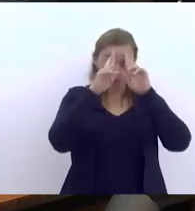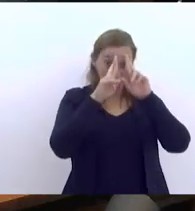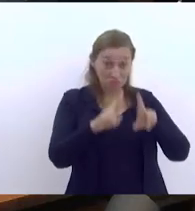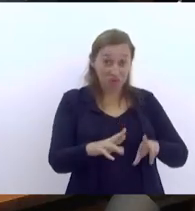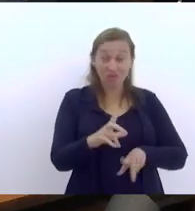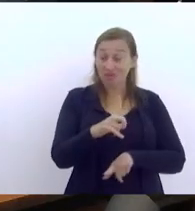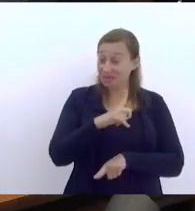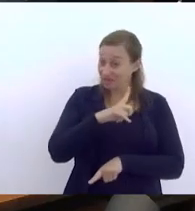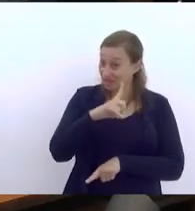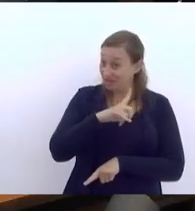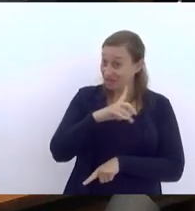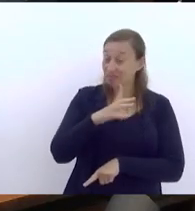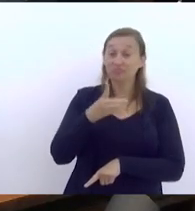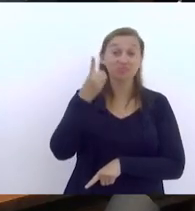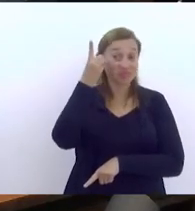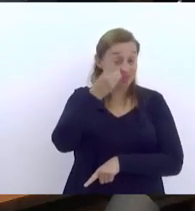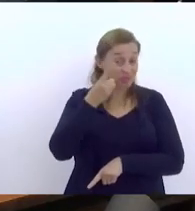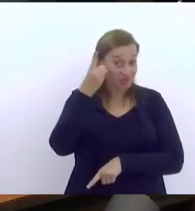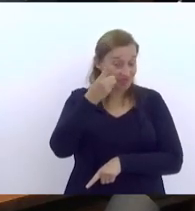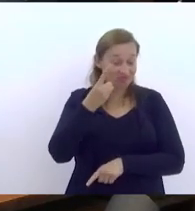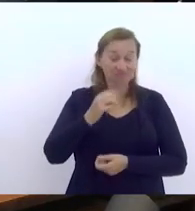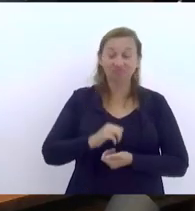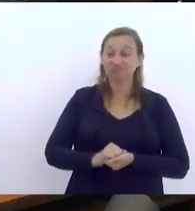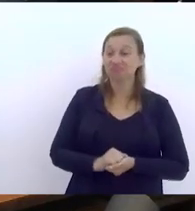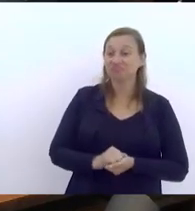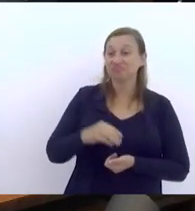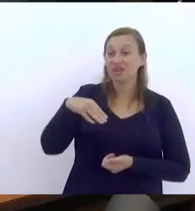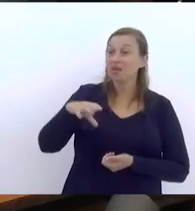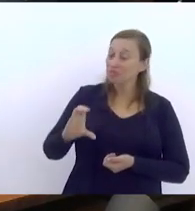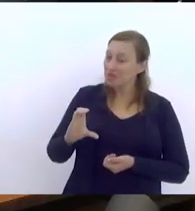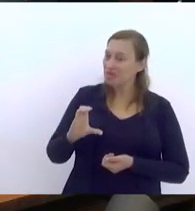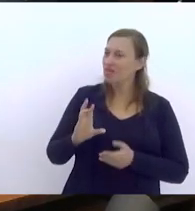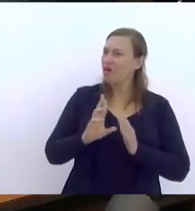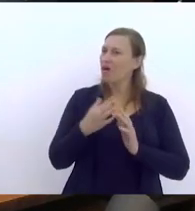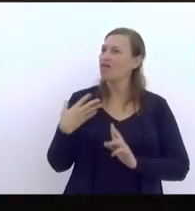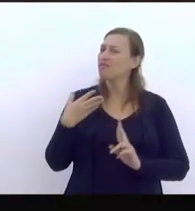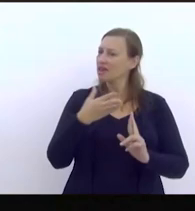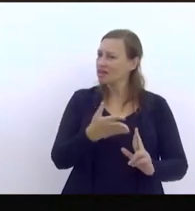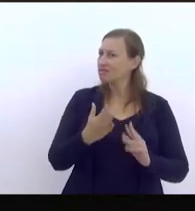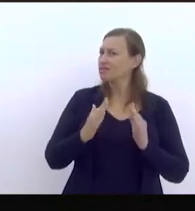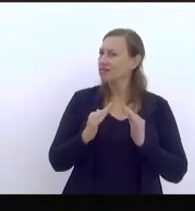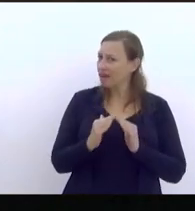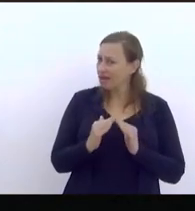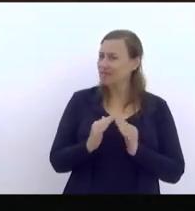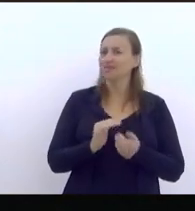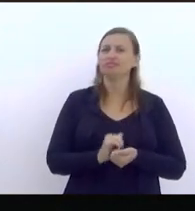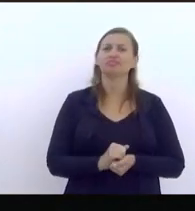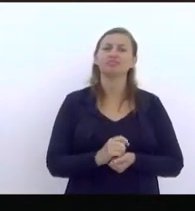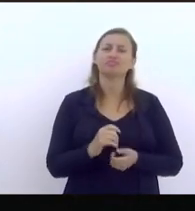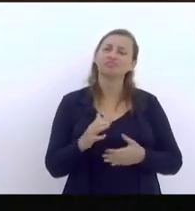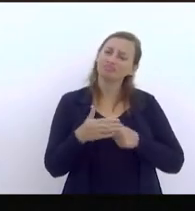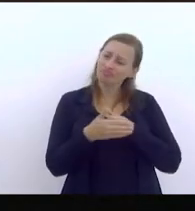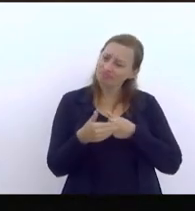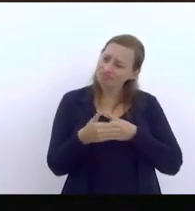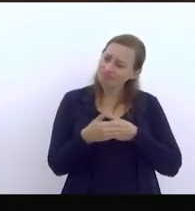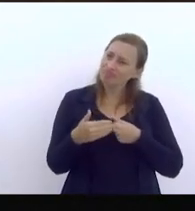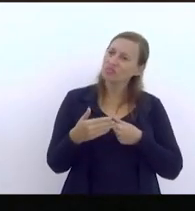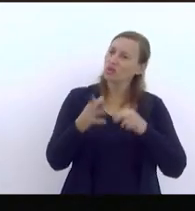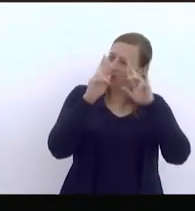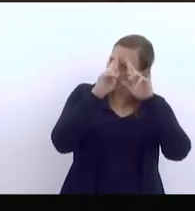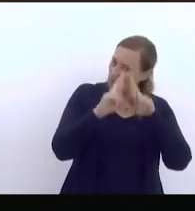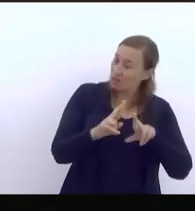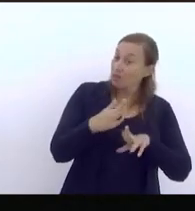tenho pelo nobre deputado. Mim, que realmente é uma referência aqui nessa casa. Tenho o meu carinho, tenho o meu